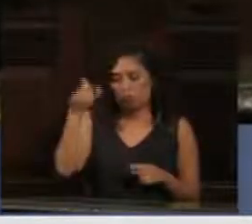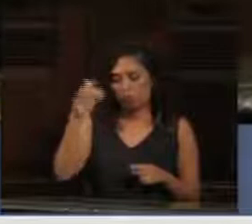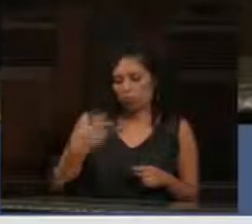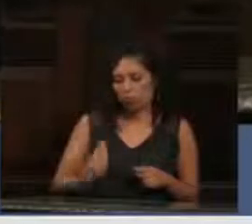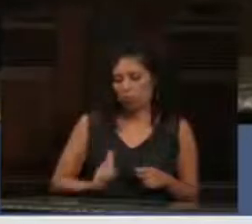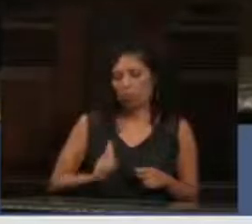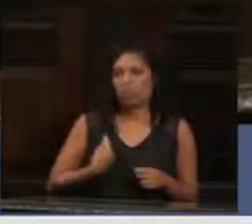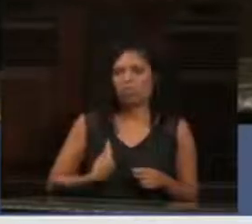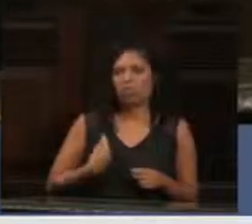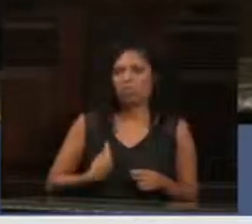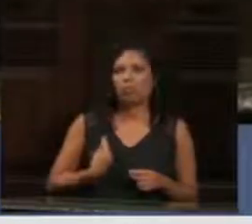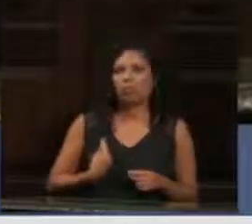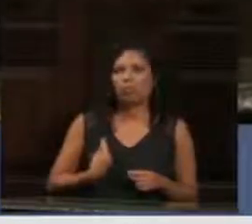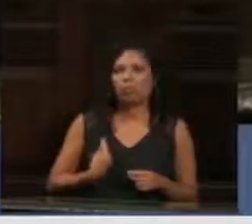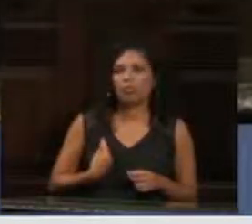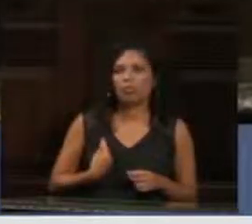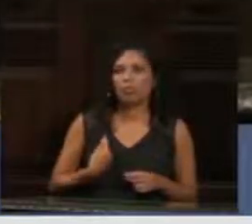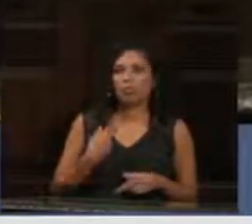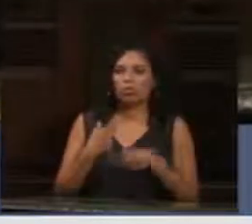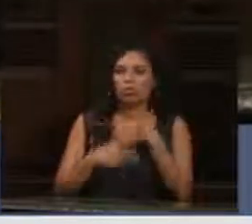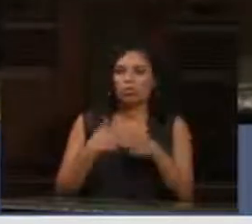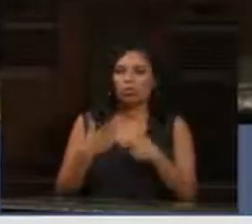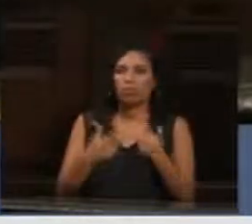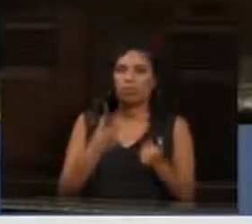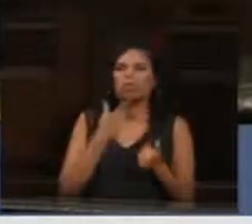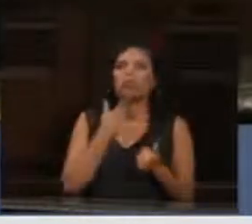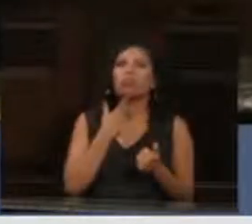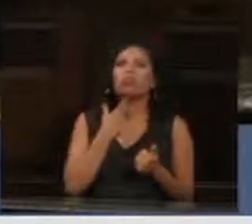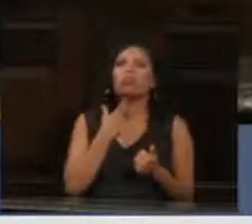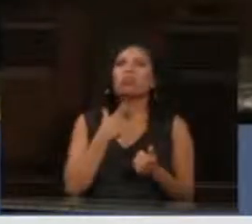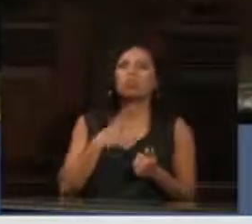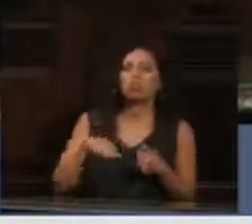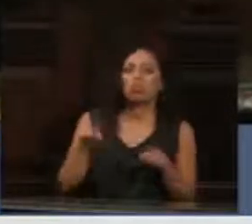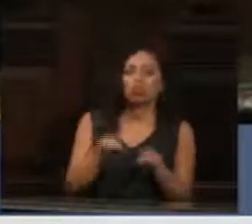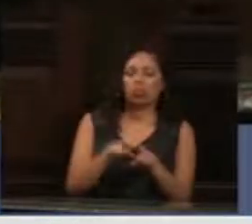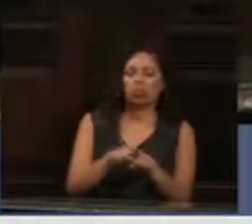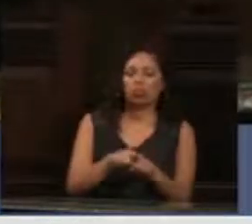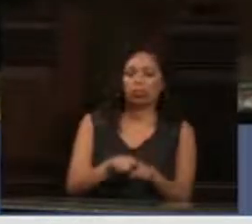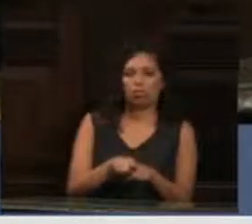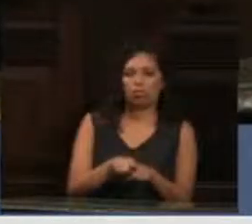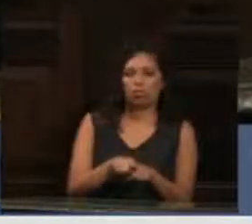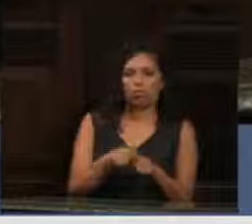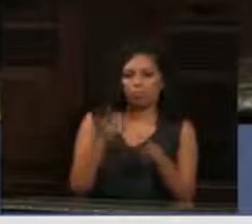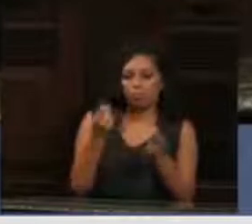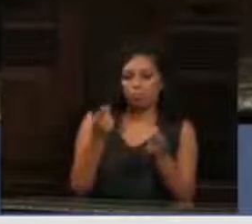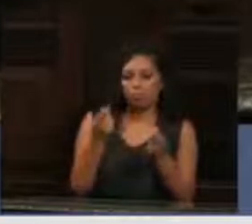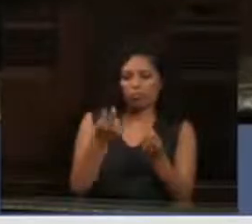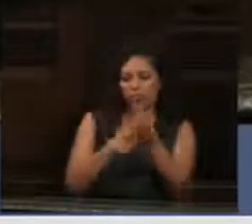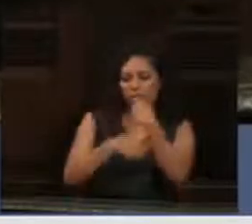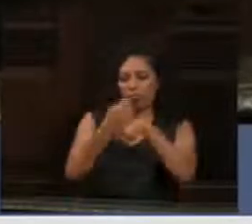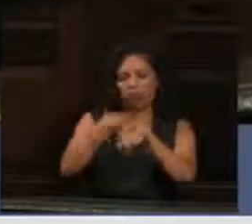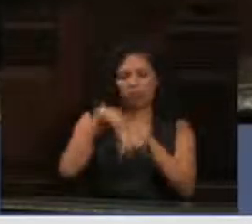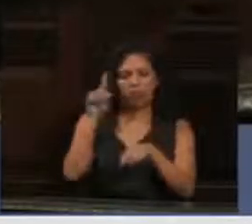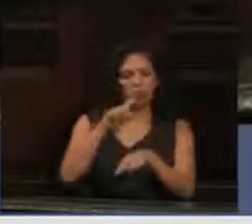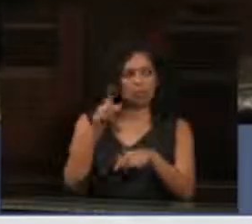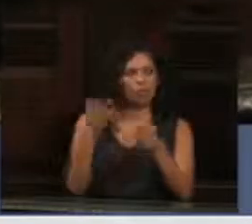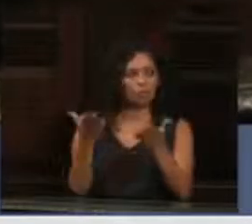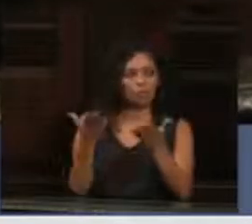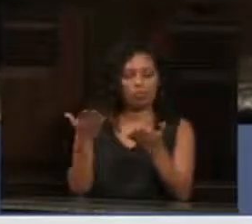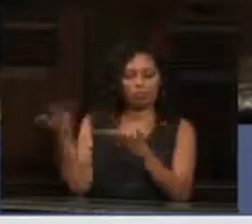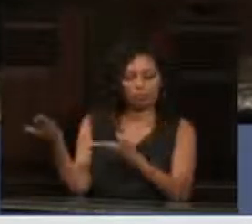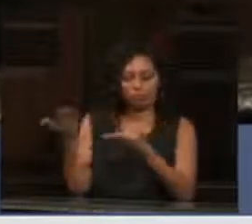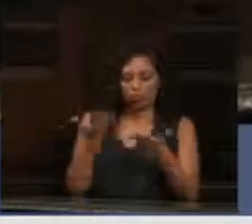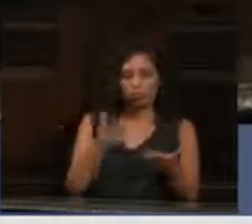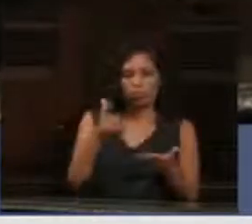sob a lógica do lucro, da usura e da comercialização. Por isso, quero aqui fazer esse depoimento e já convidar a Vossa Excelência para